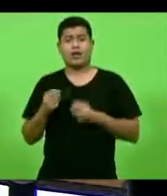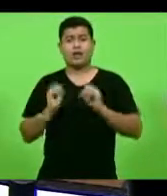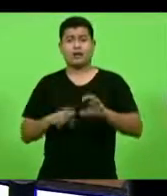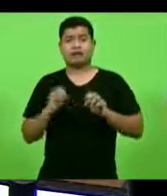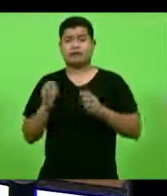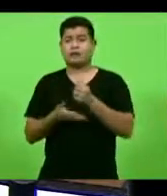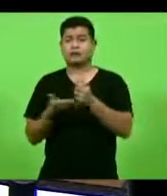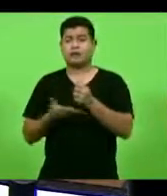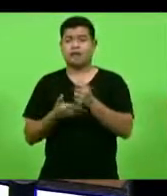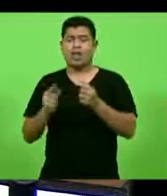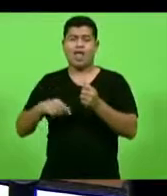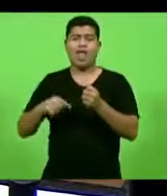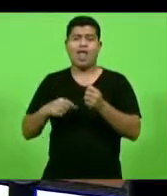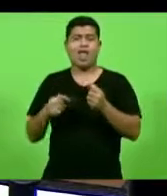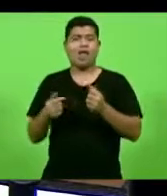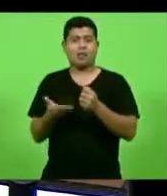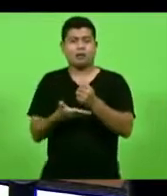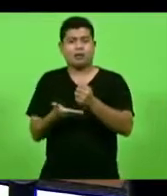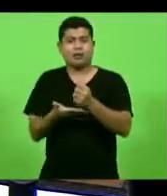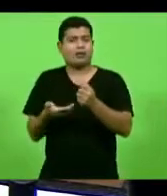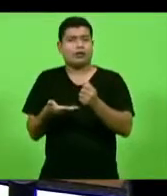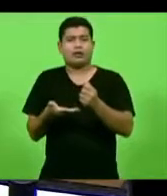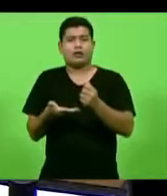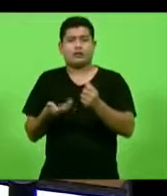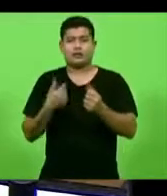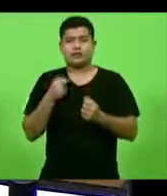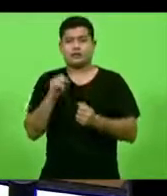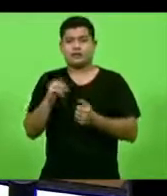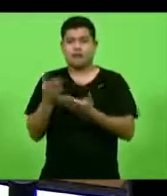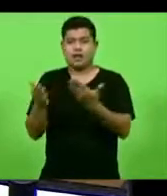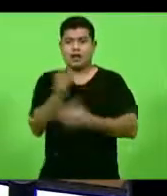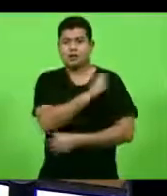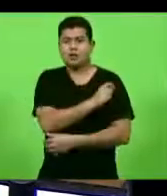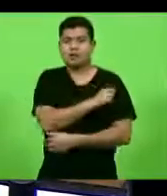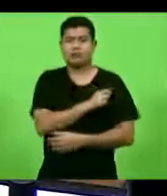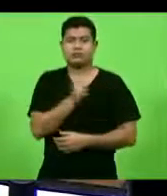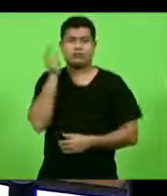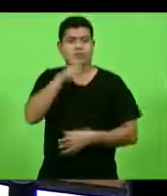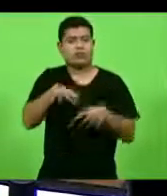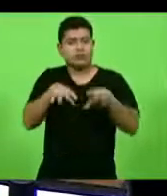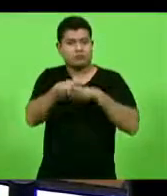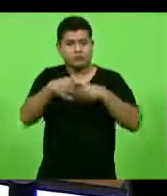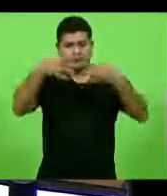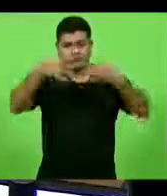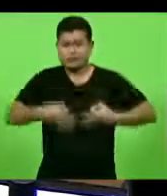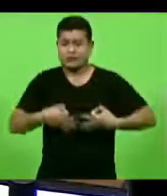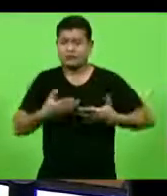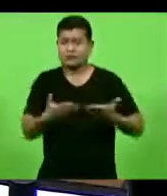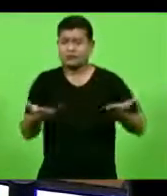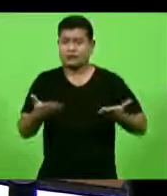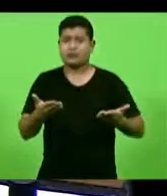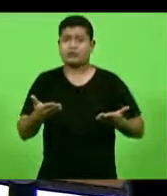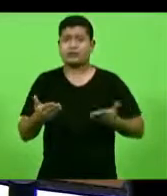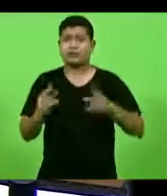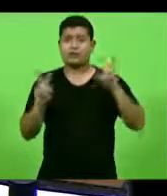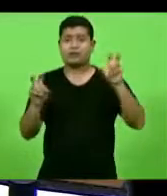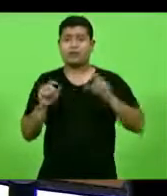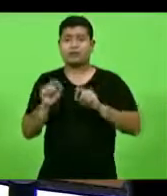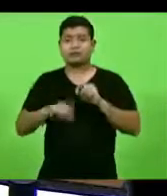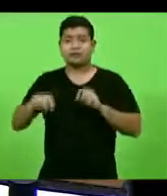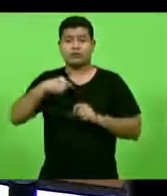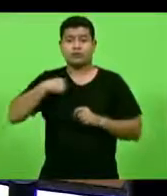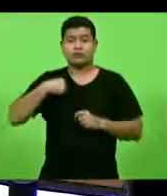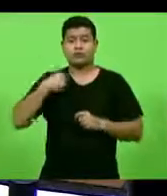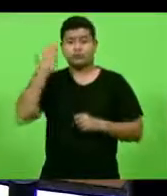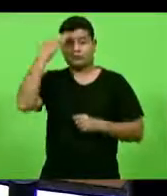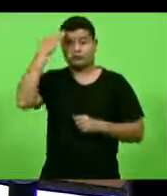base. Se um aluno não é bem formado, aqui entre aspas, né? O que a gente entende por formação,